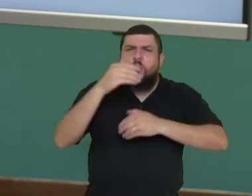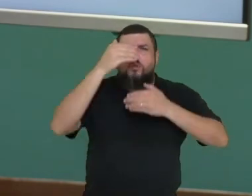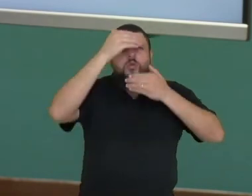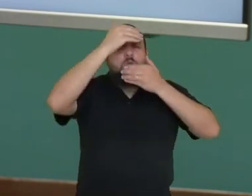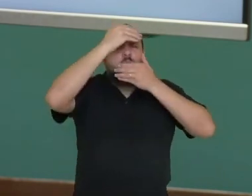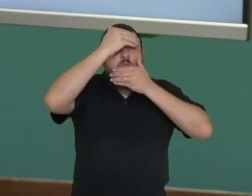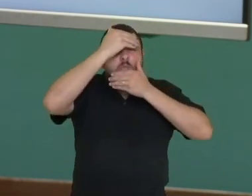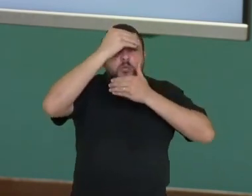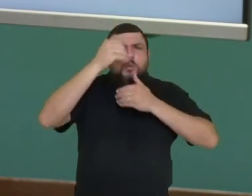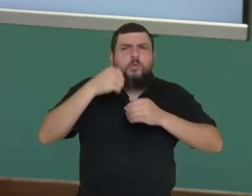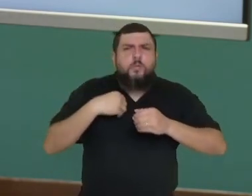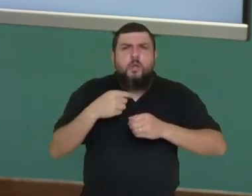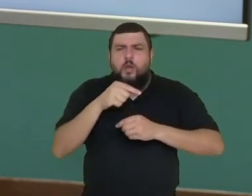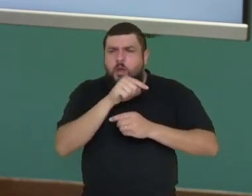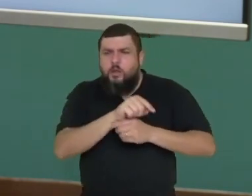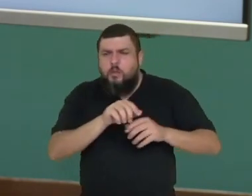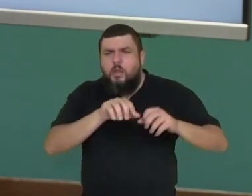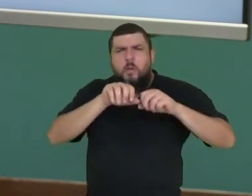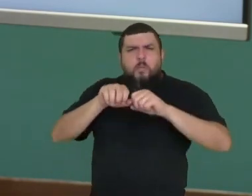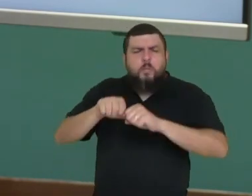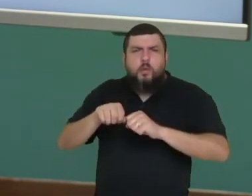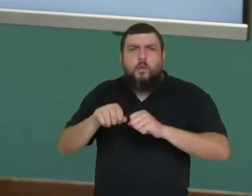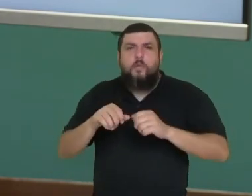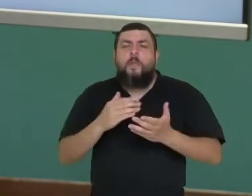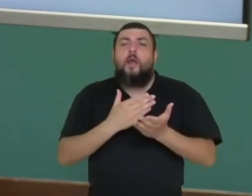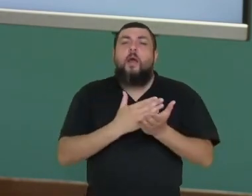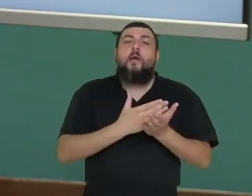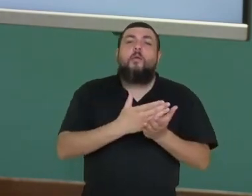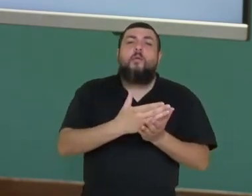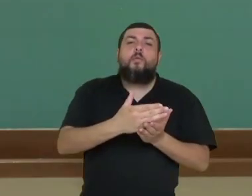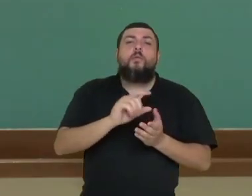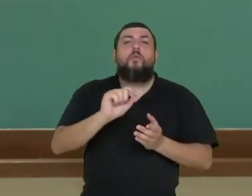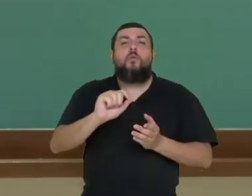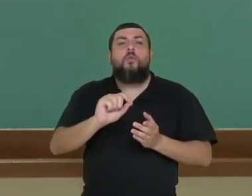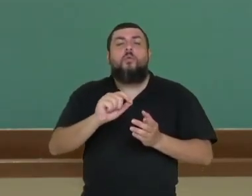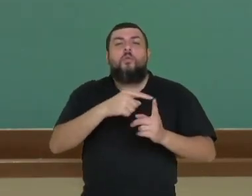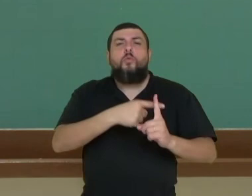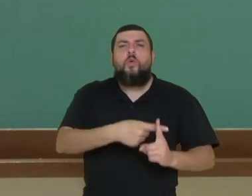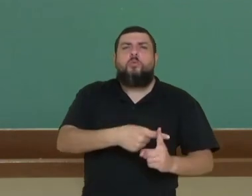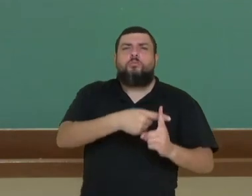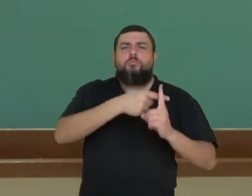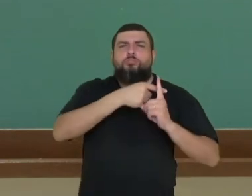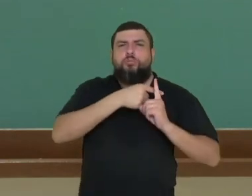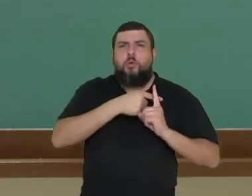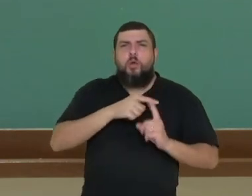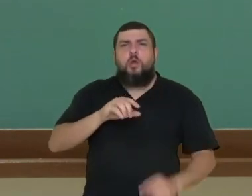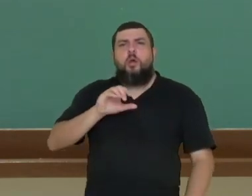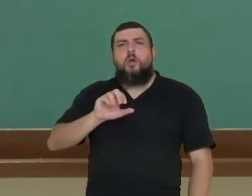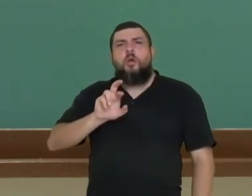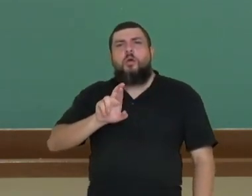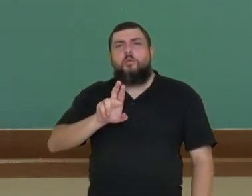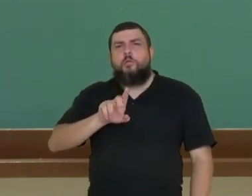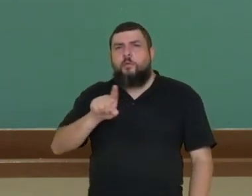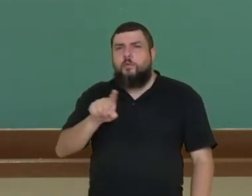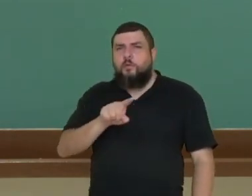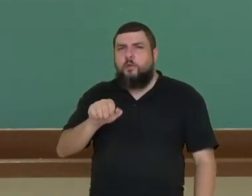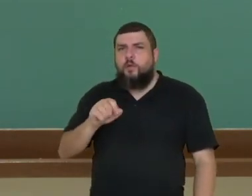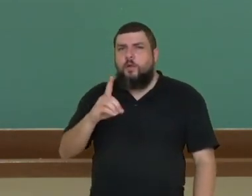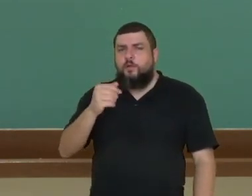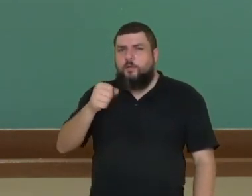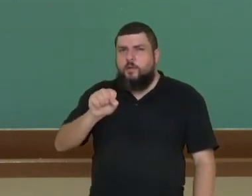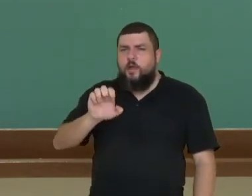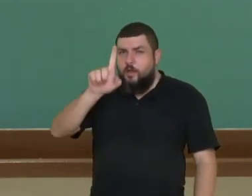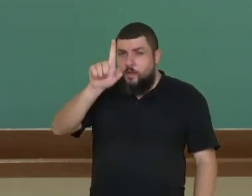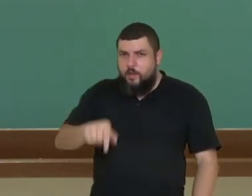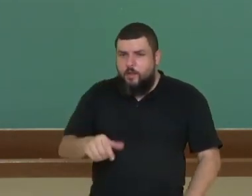muçulmanos pagãos. E começam as chamadas cruzadas. Guerreiros cristãos que vão sair da região